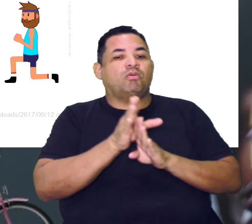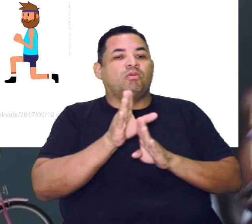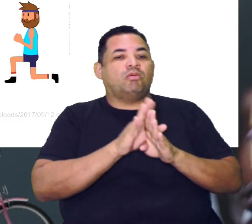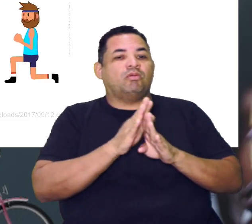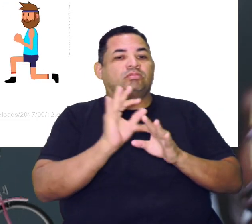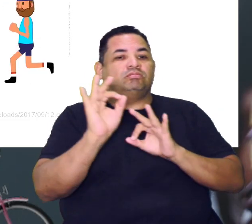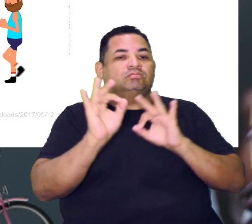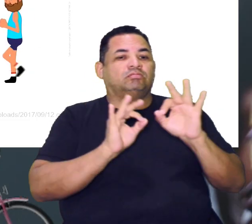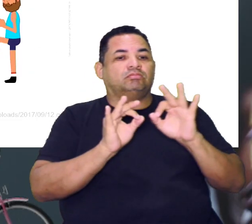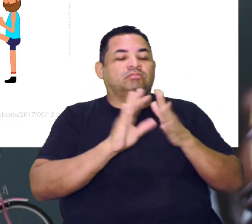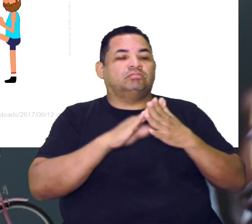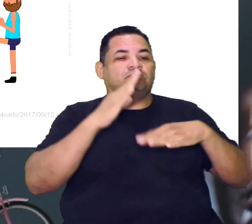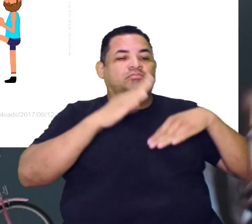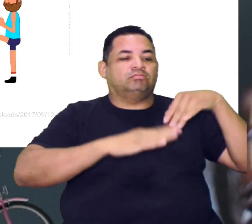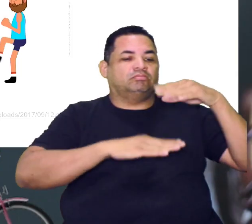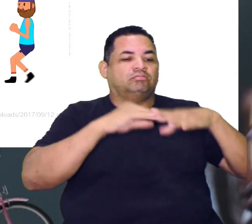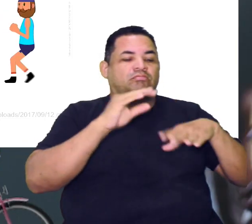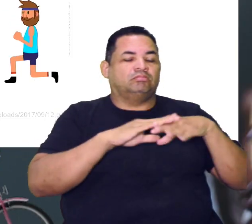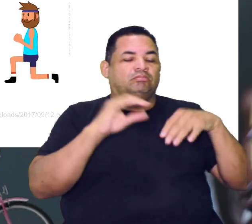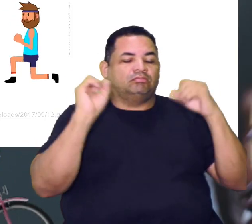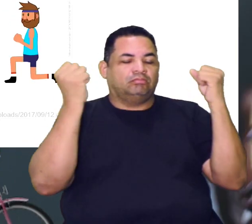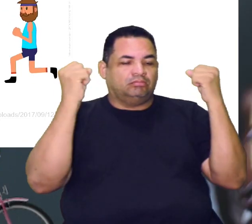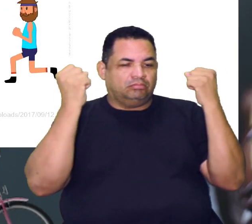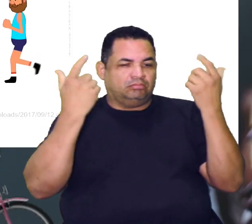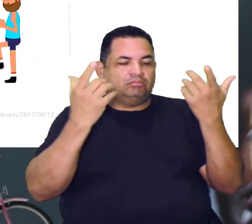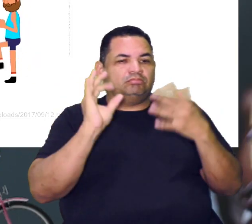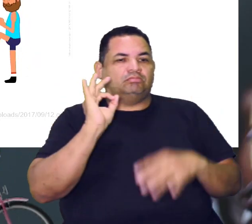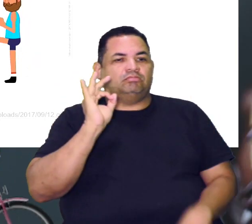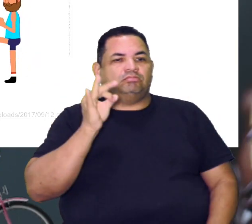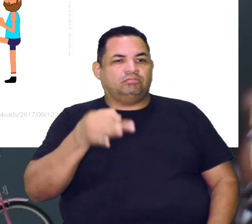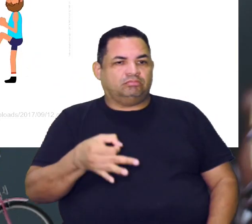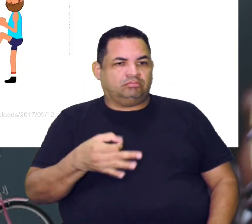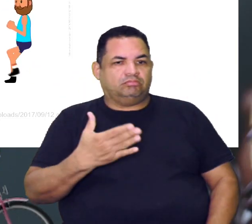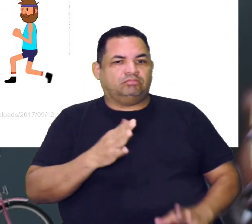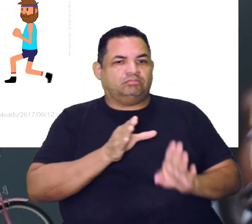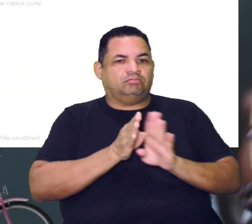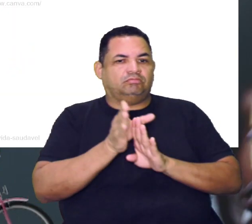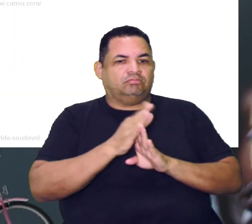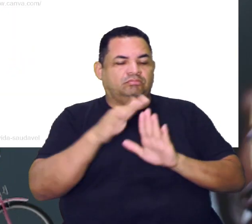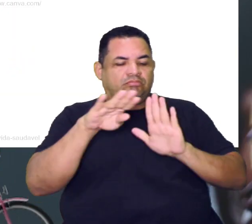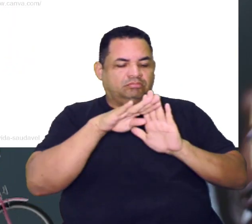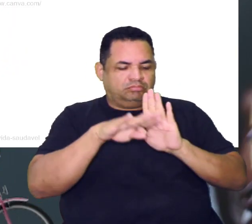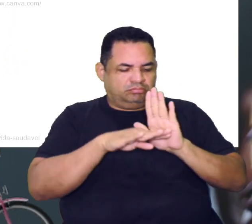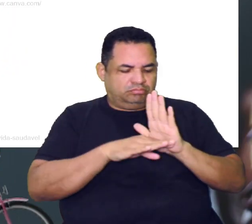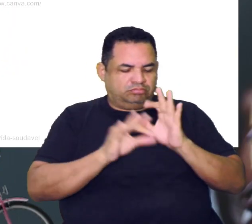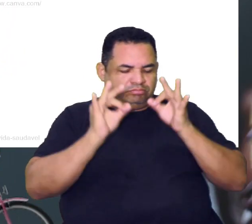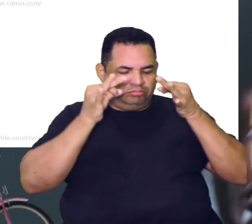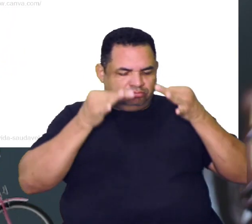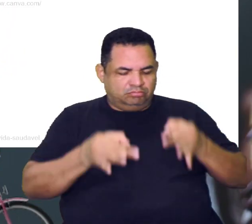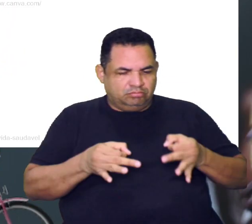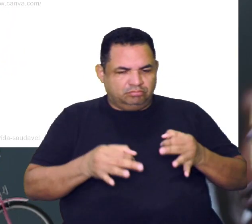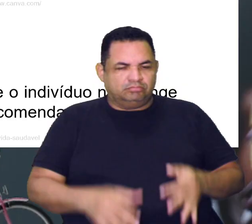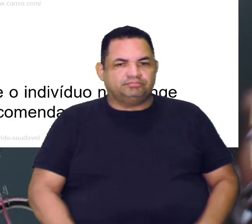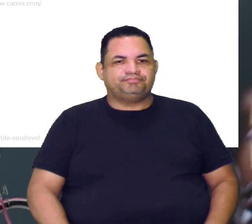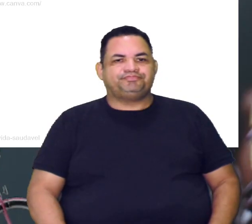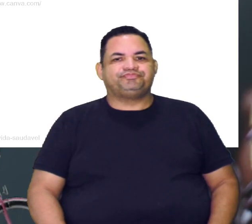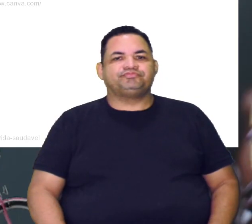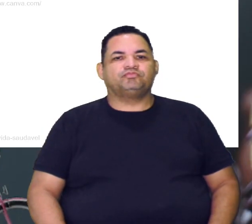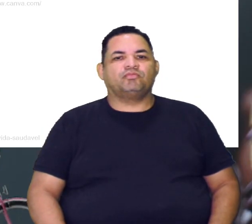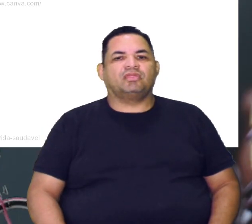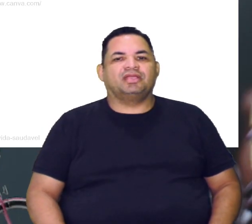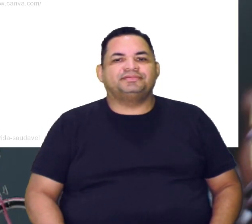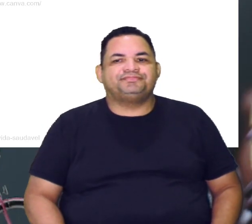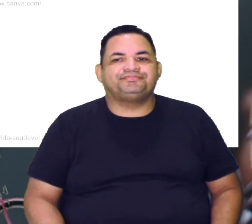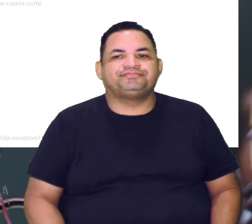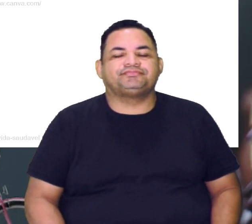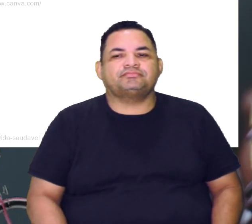seja orientado por um profissional de educação física, certo? Que vai orientar nessas práticas aí. A gente observa